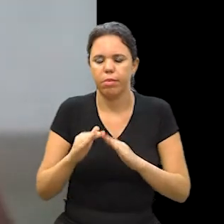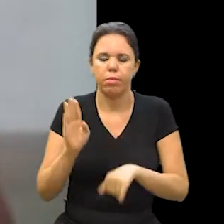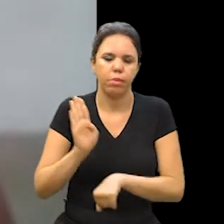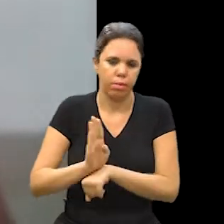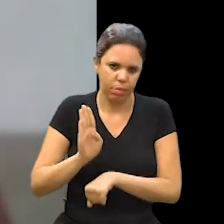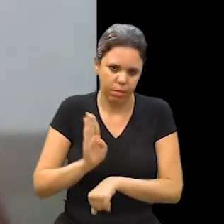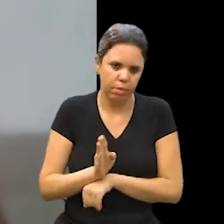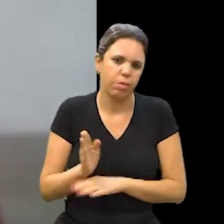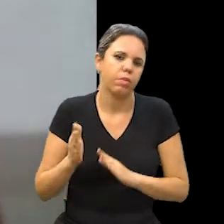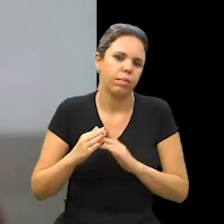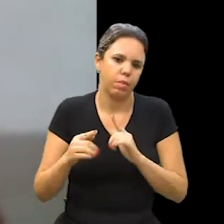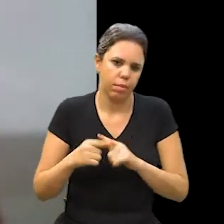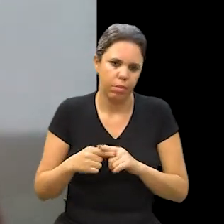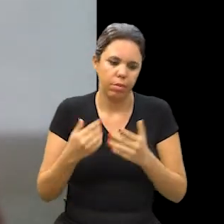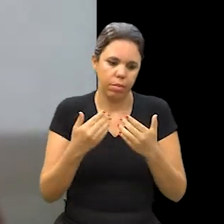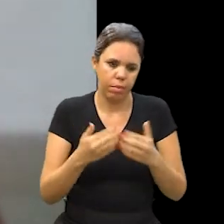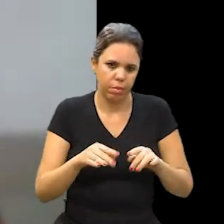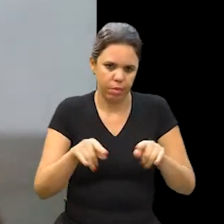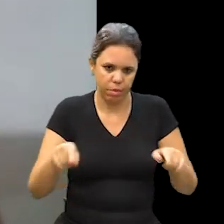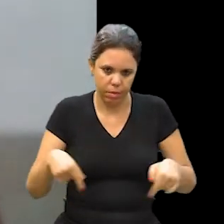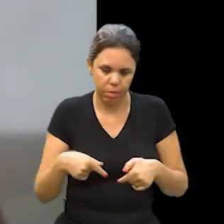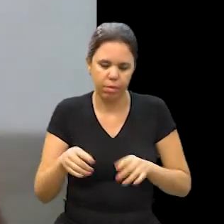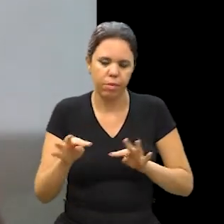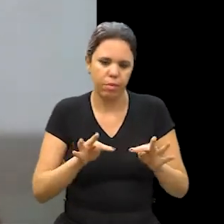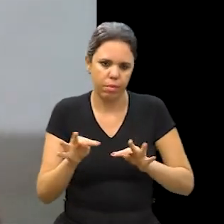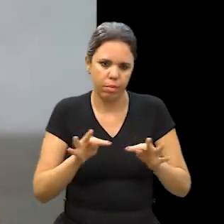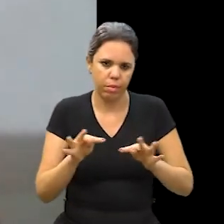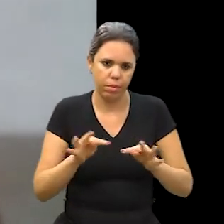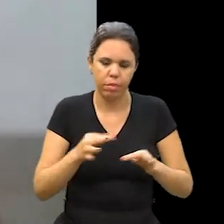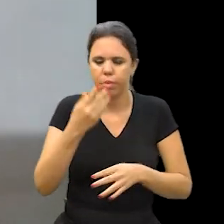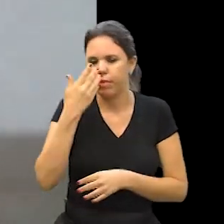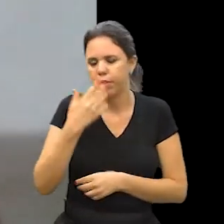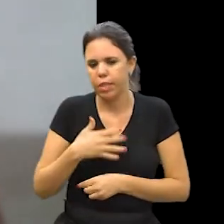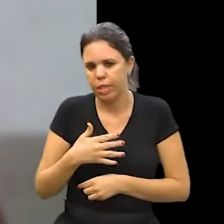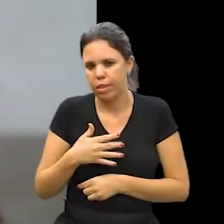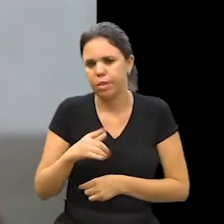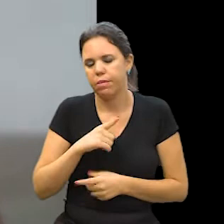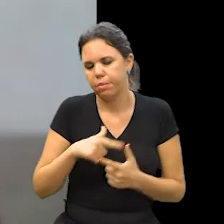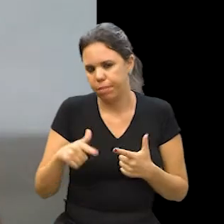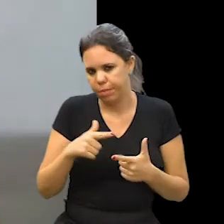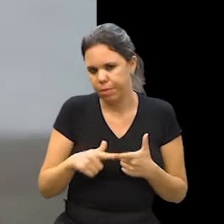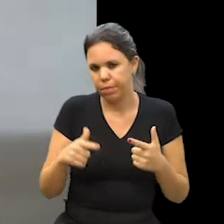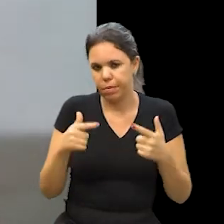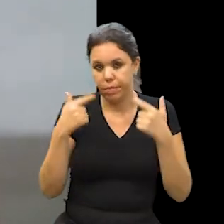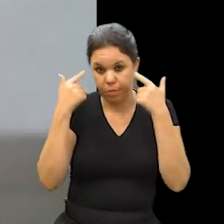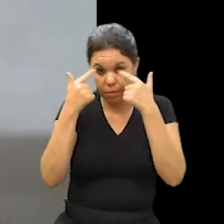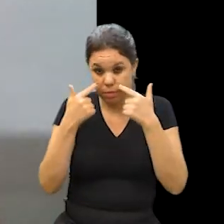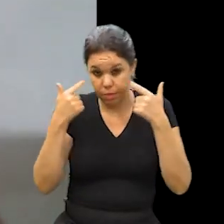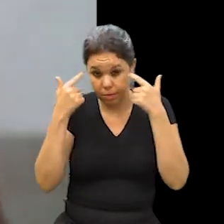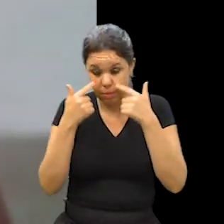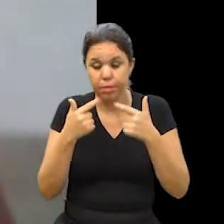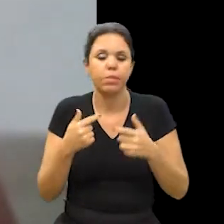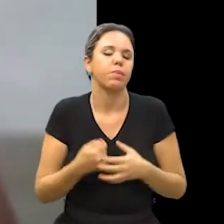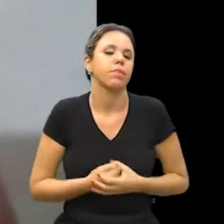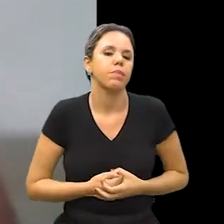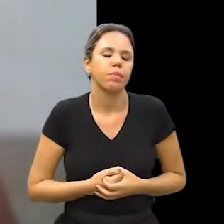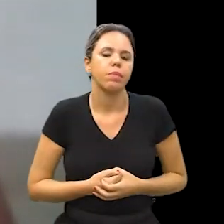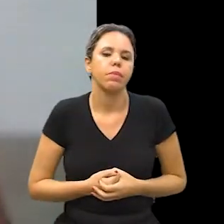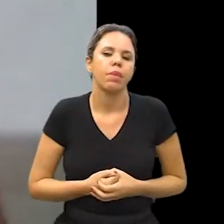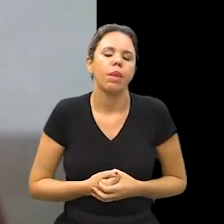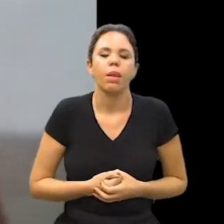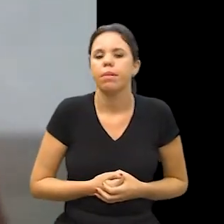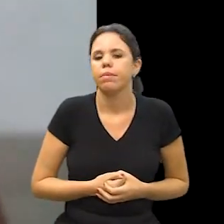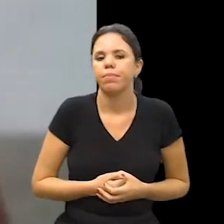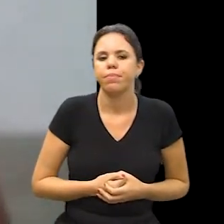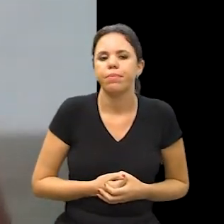Batista. Elas abriram essa sala para tratar dessas crianças que tinham problemas visuais, né?